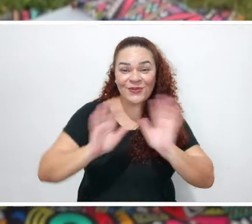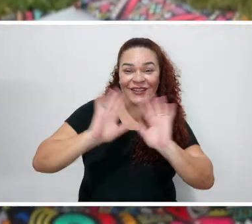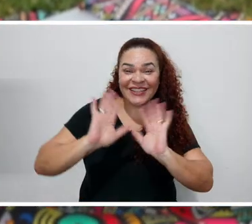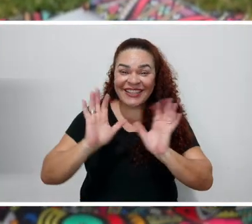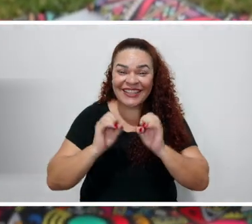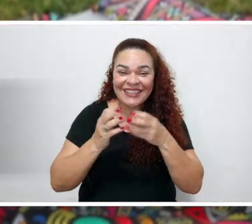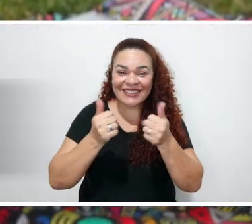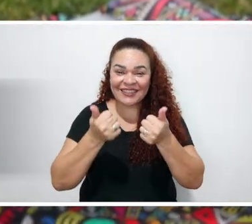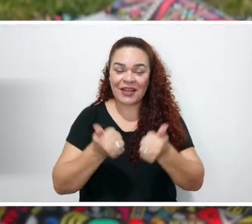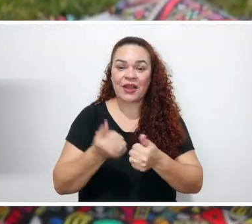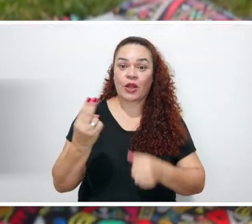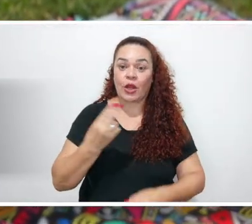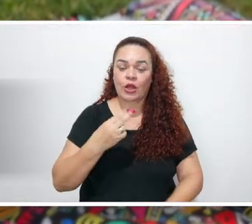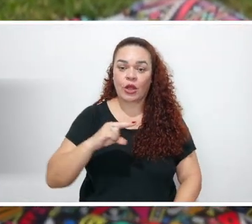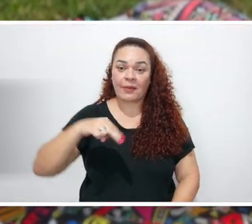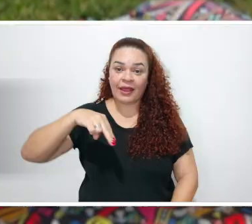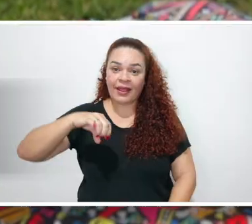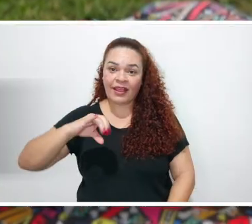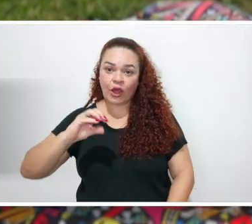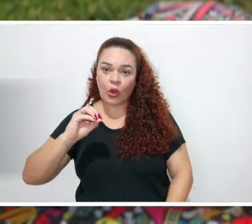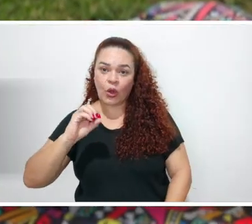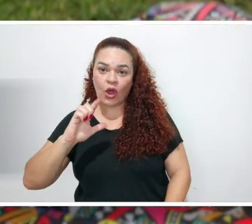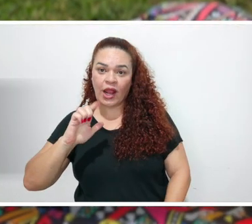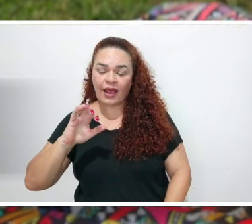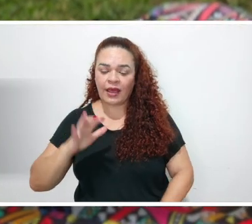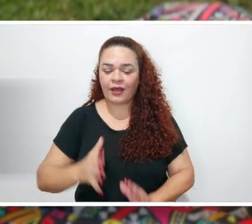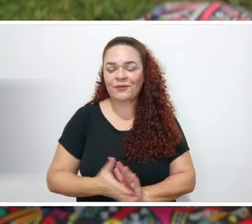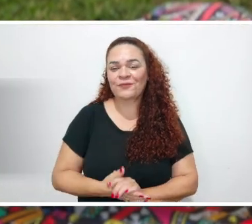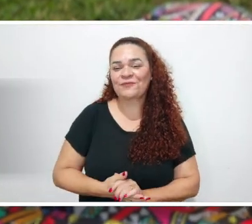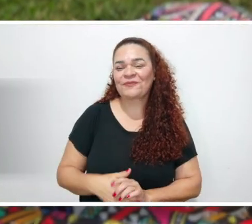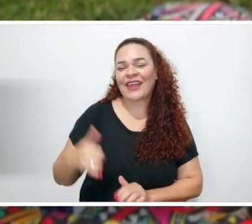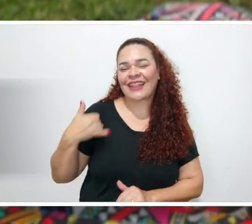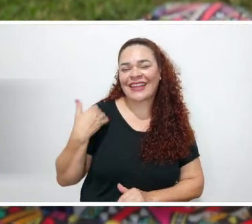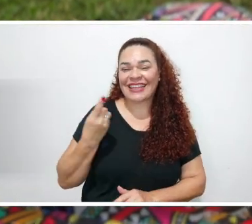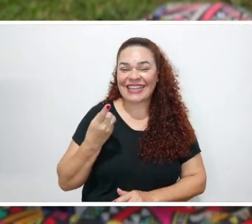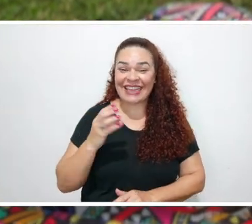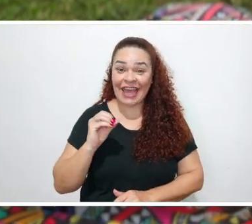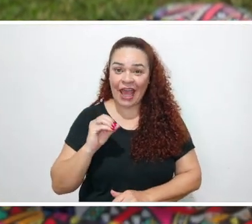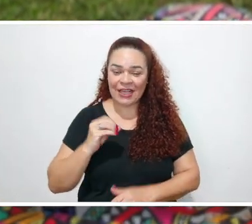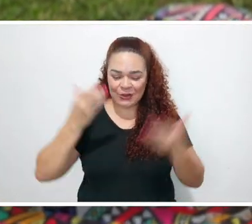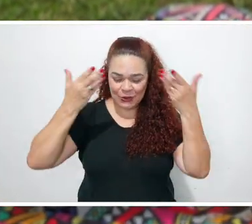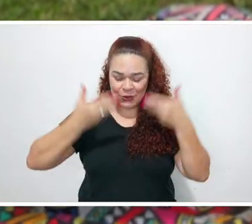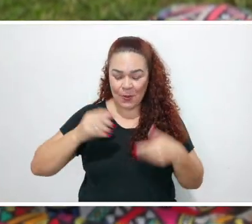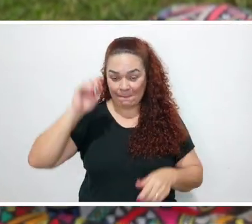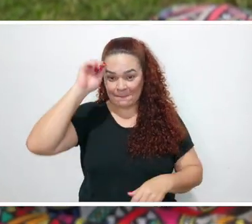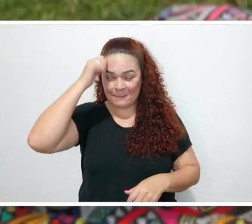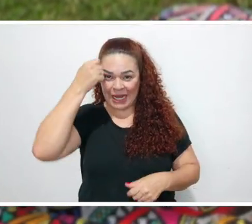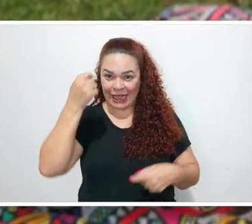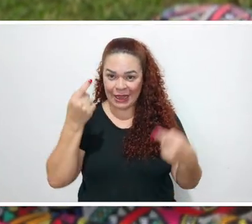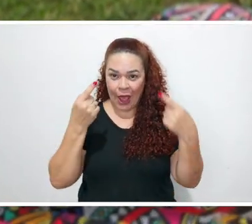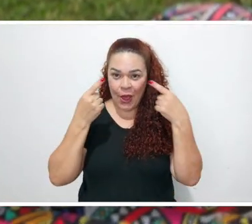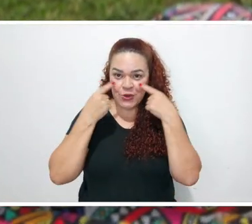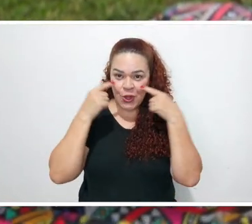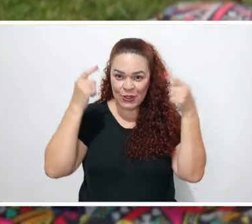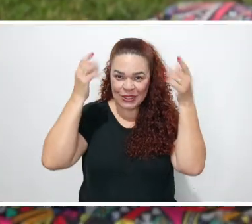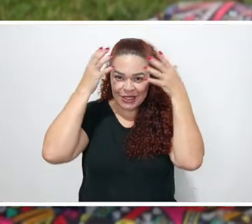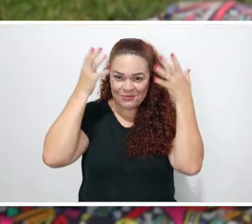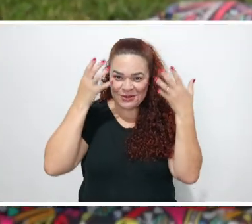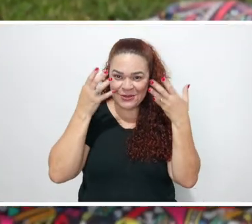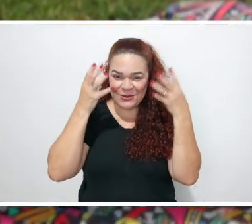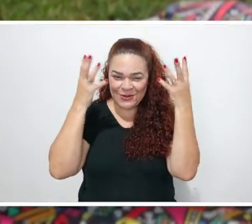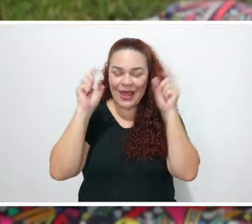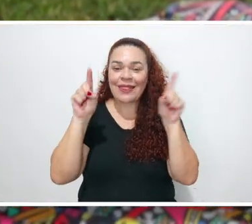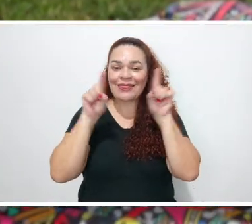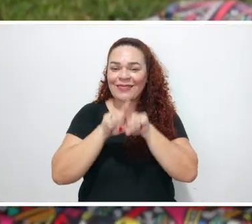gente, tudo bem? Meu nome é Nicole Oliveira de Almeida, tenho 10 anos, sou uma menina preta, cabelos castanhos escuros, olhos castanhos